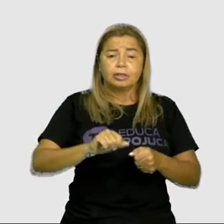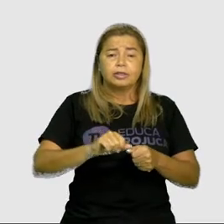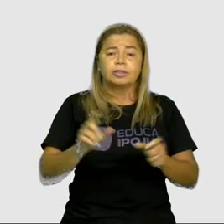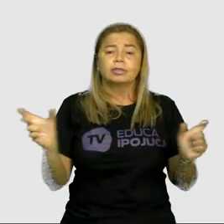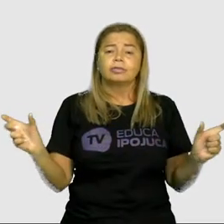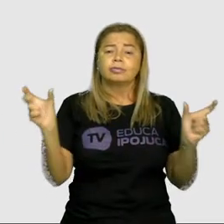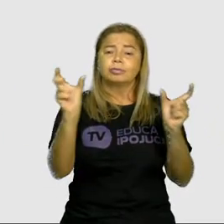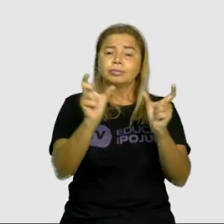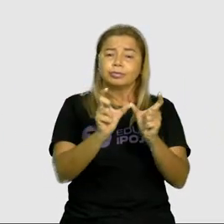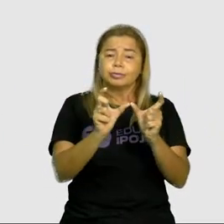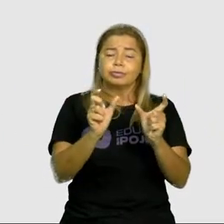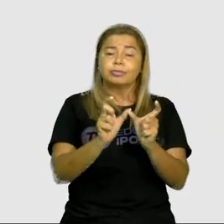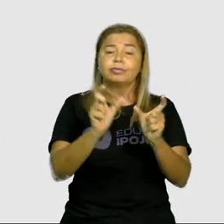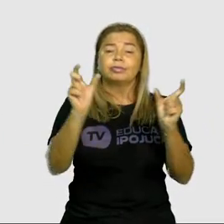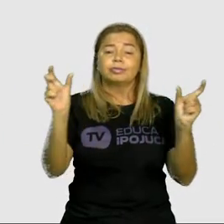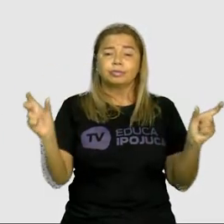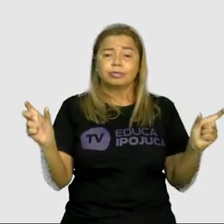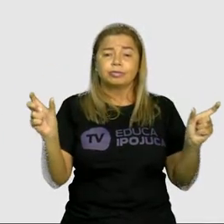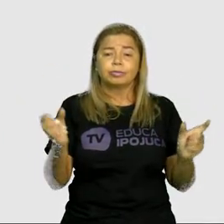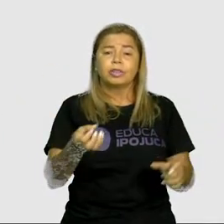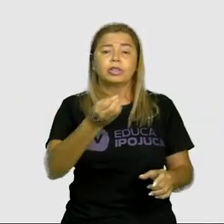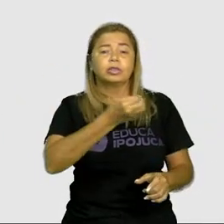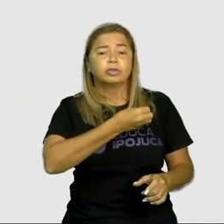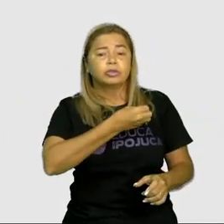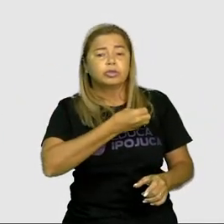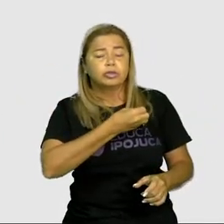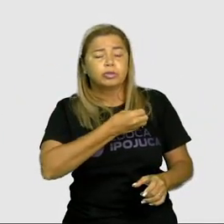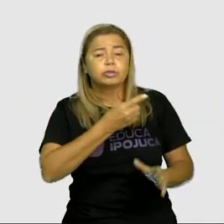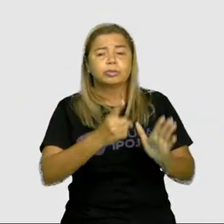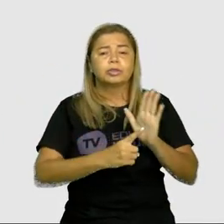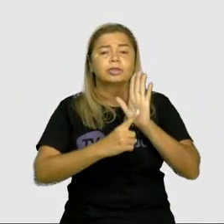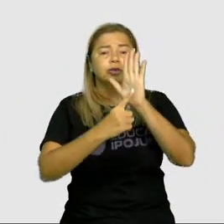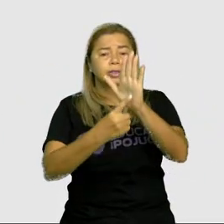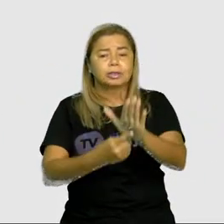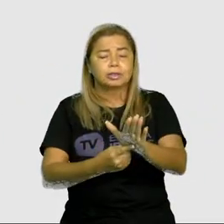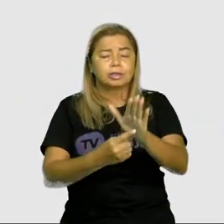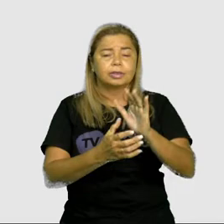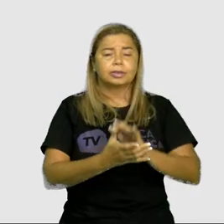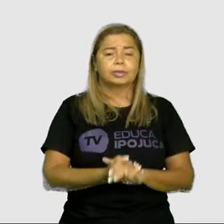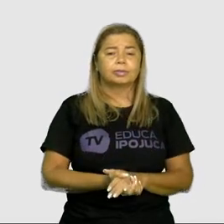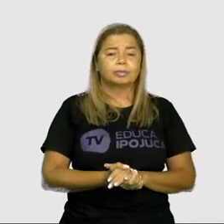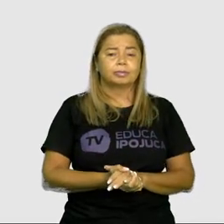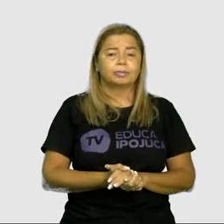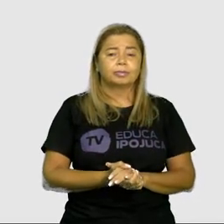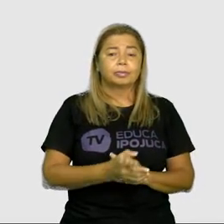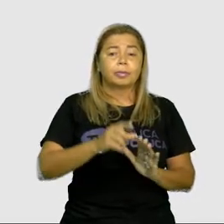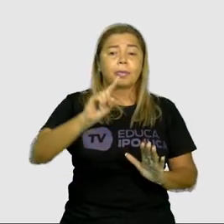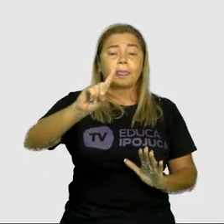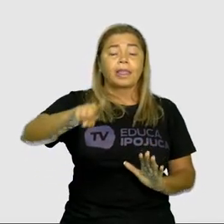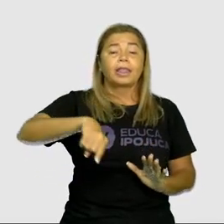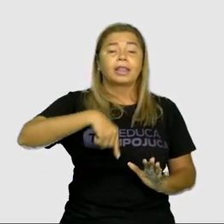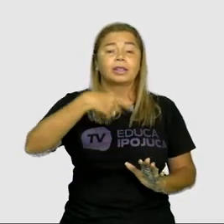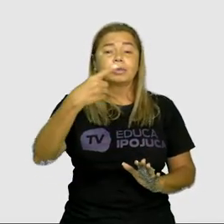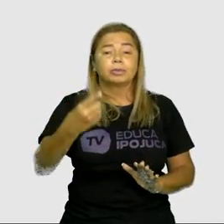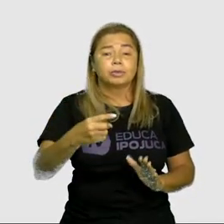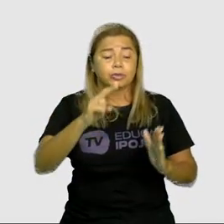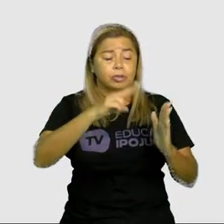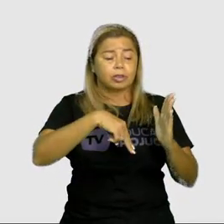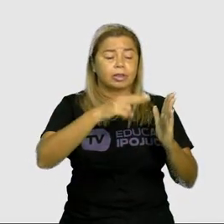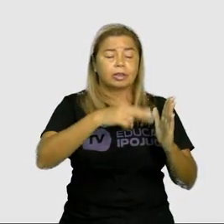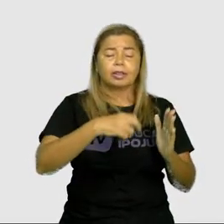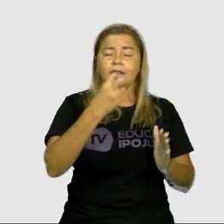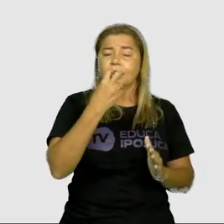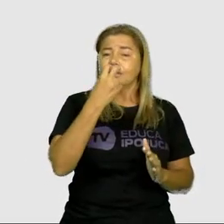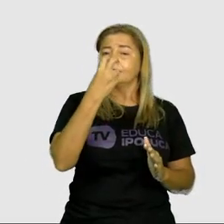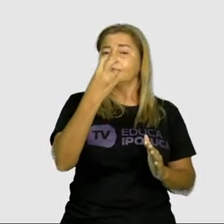decomposição do número que está representando aqui. Depois leia em voz alta, tá